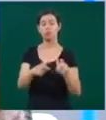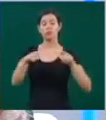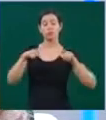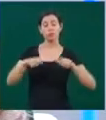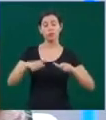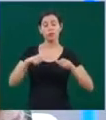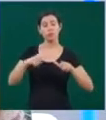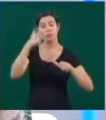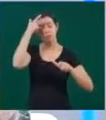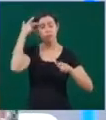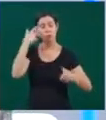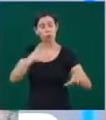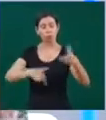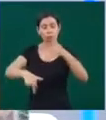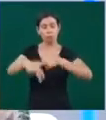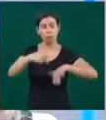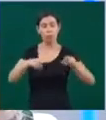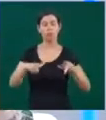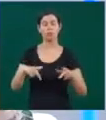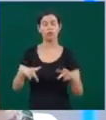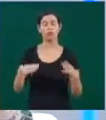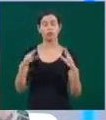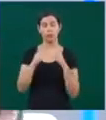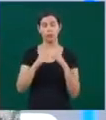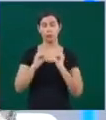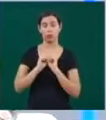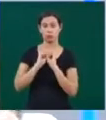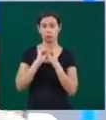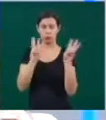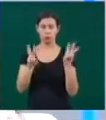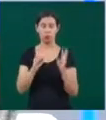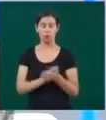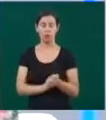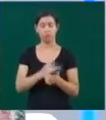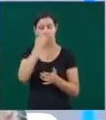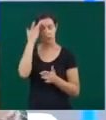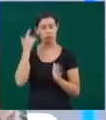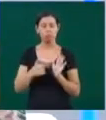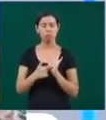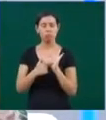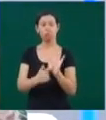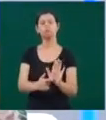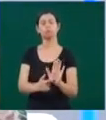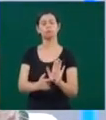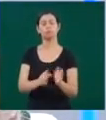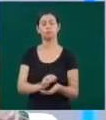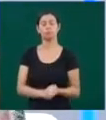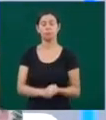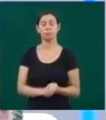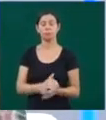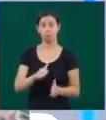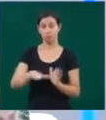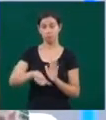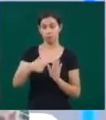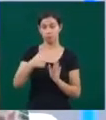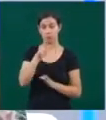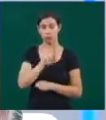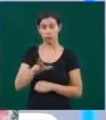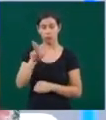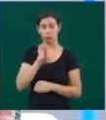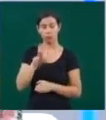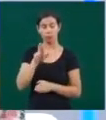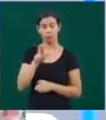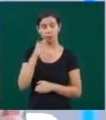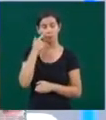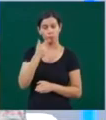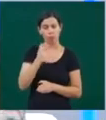espaço maior de uberlândia principalmente espaços públicos têm casas de show desde muito tempo que já são abertas para esse tipo de iniciativa cultural mas pela